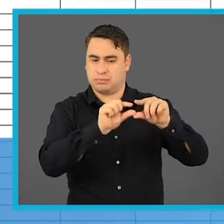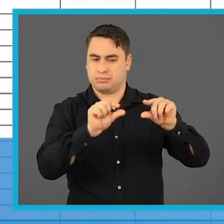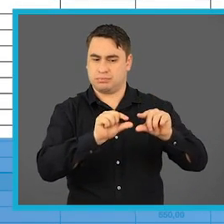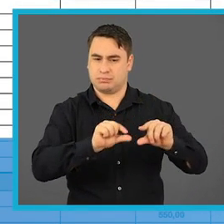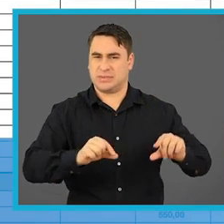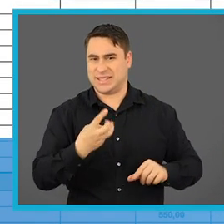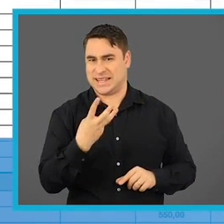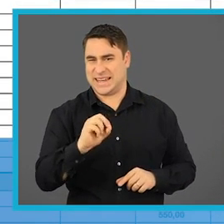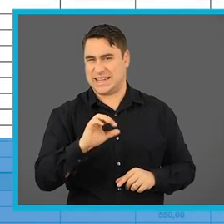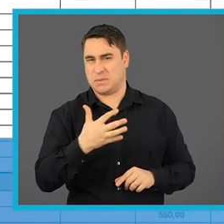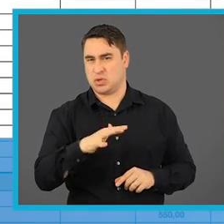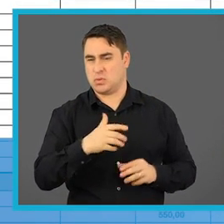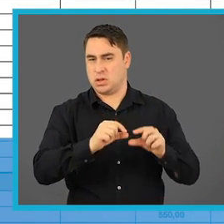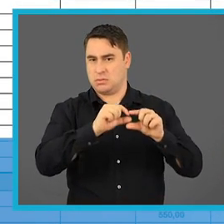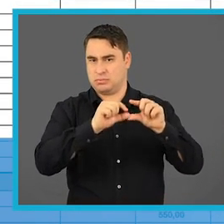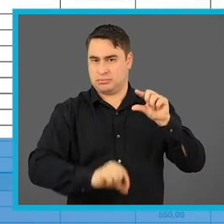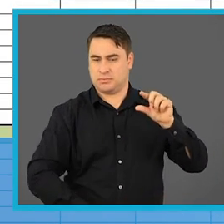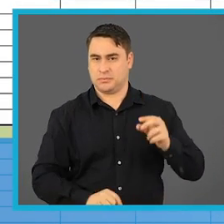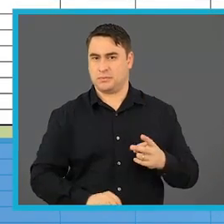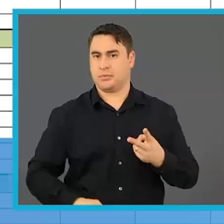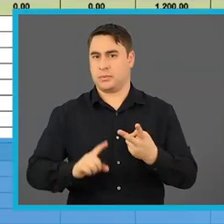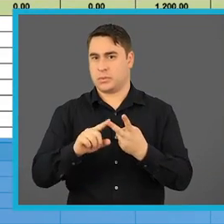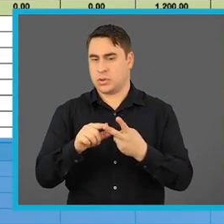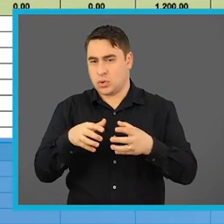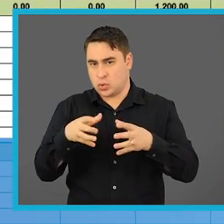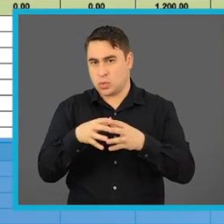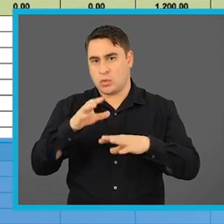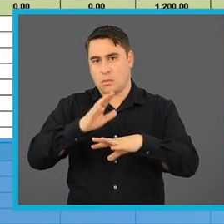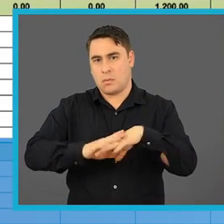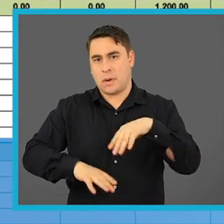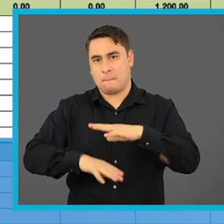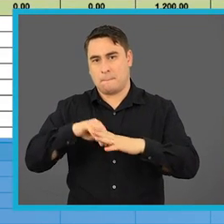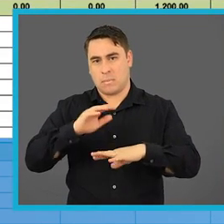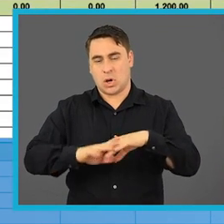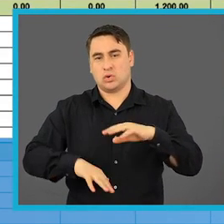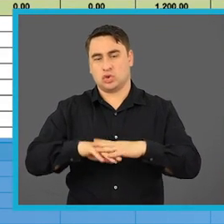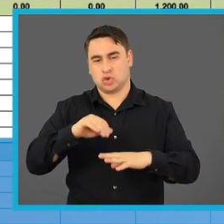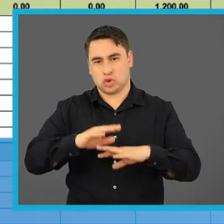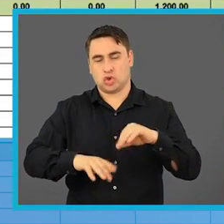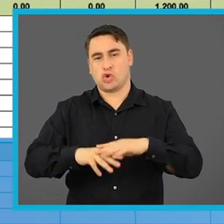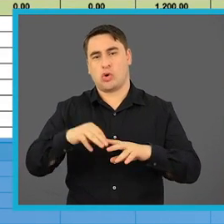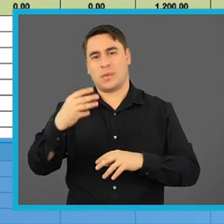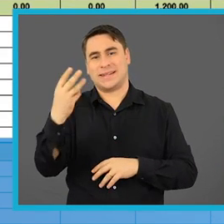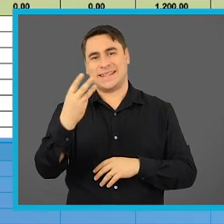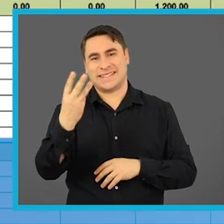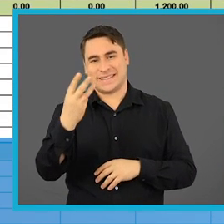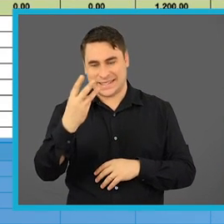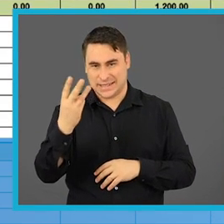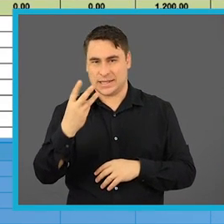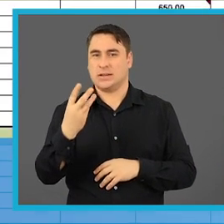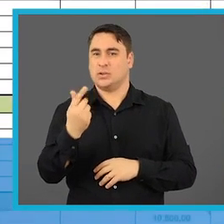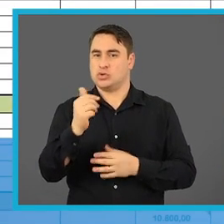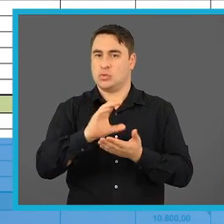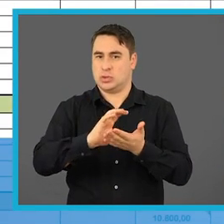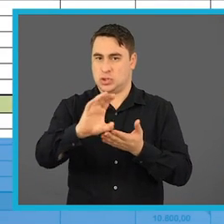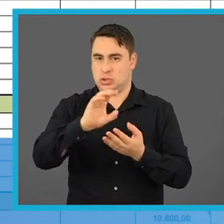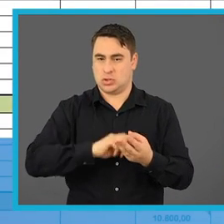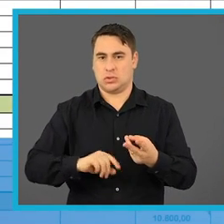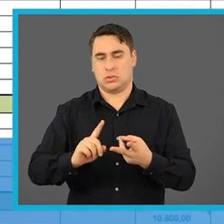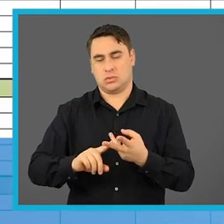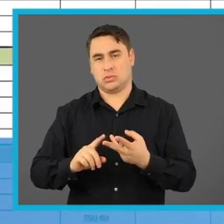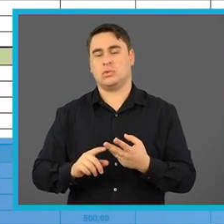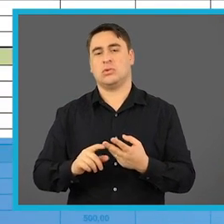aqui 30 linhas para ser colocado. Depois o grupo de mão de obra, né, de terceiros e